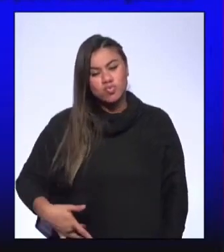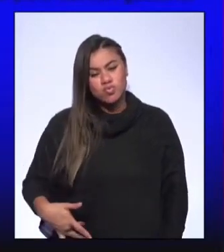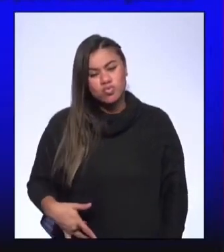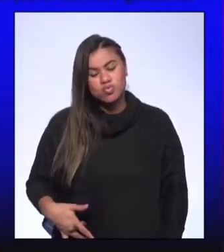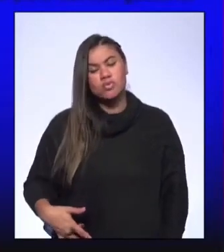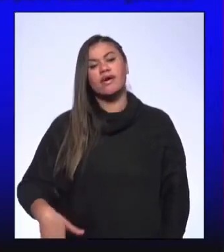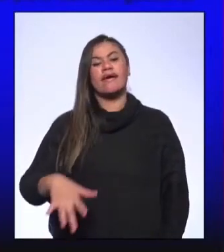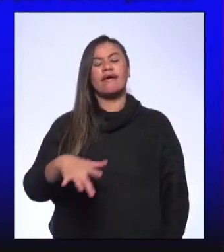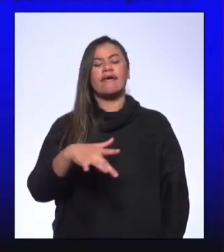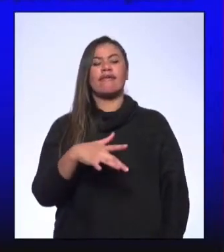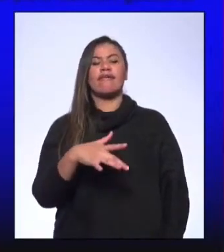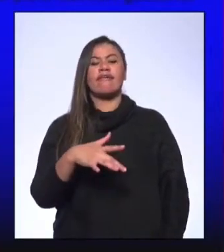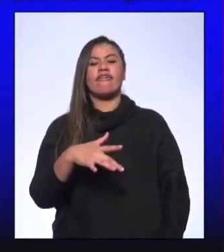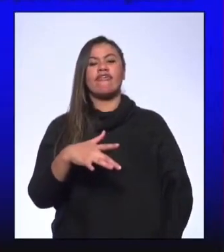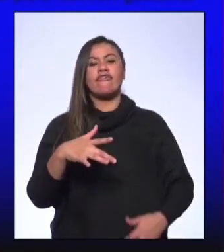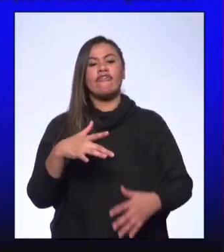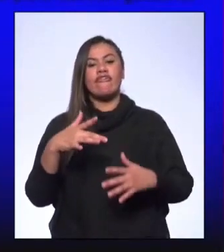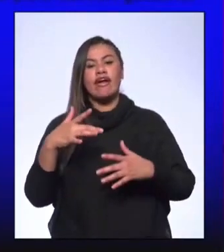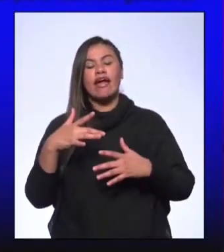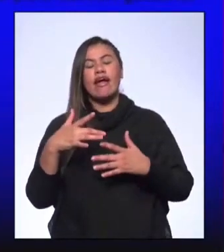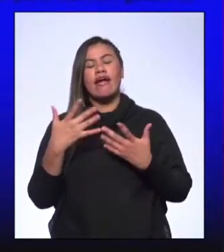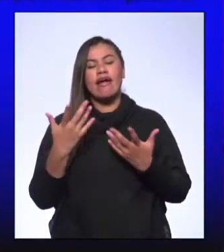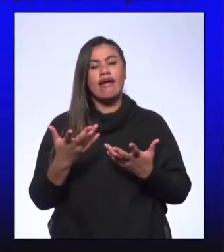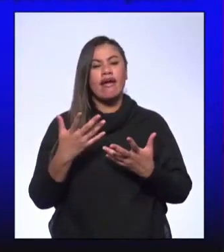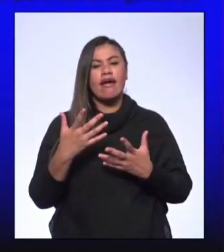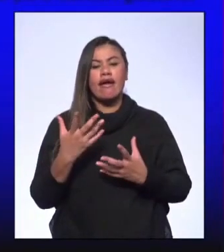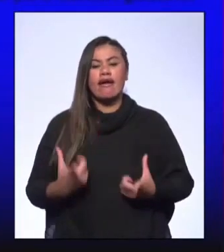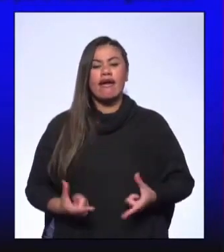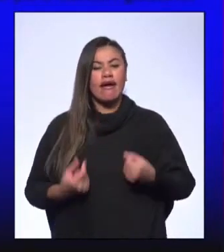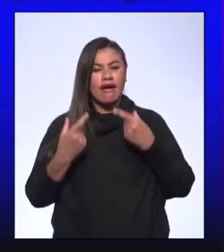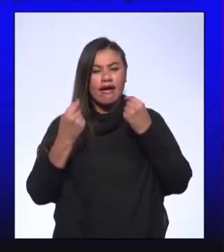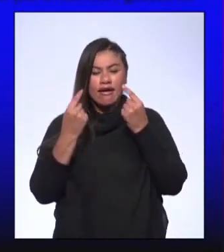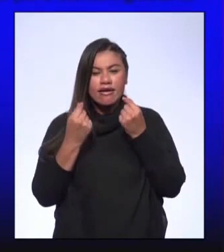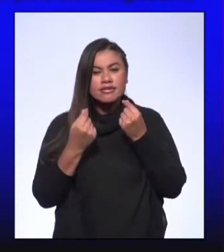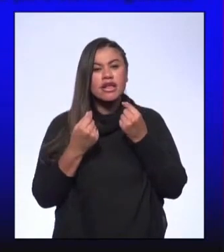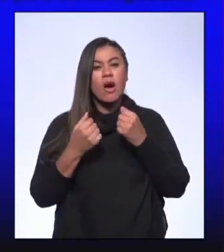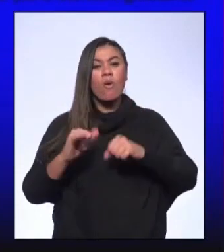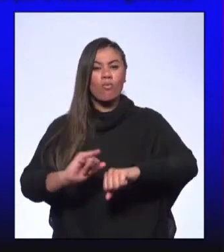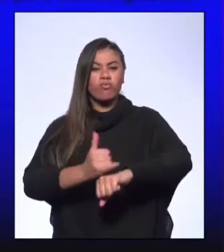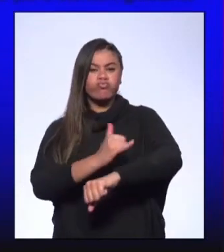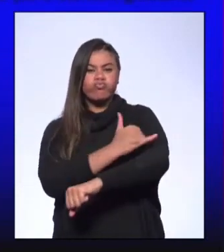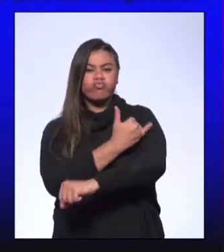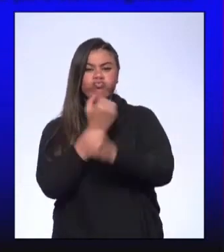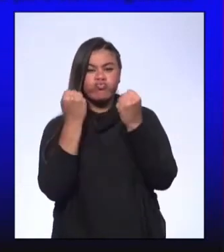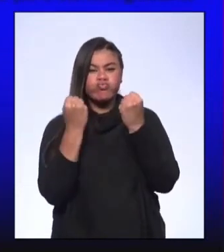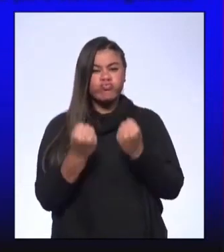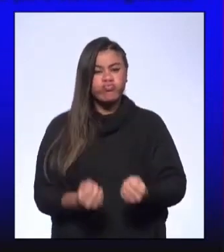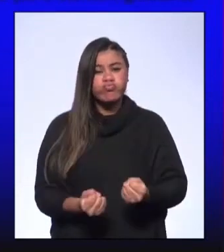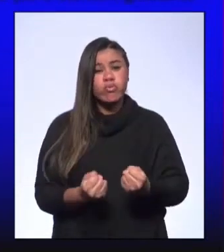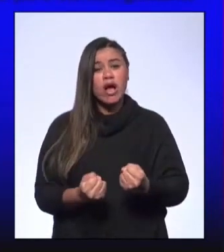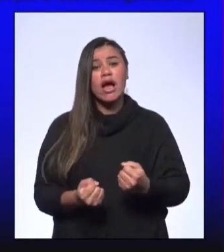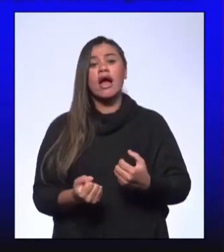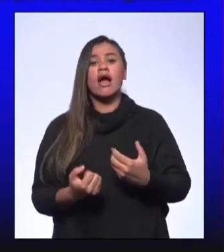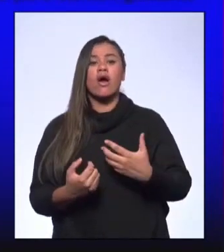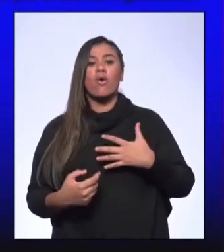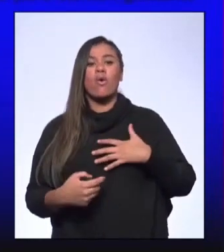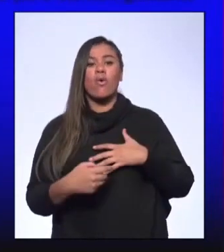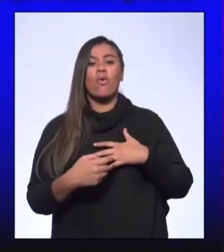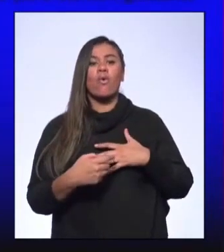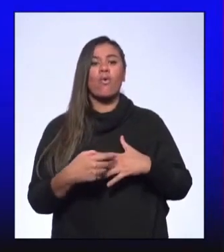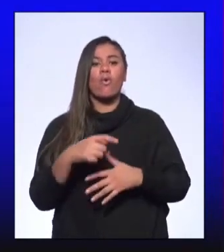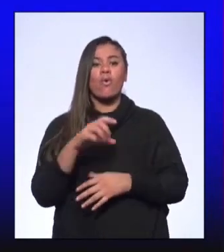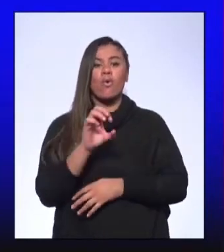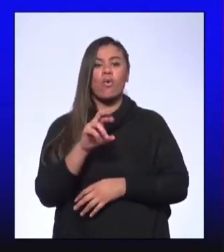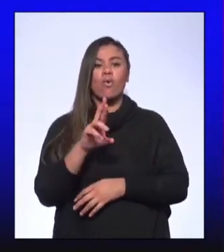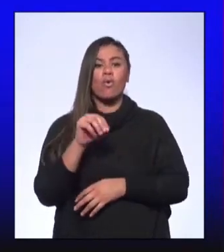ou em tratamento que comprometa a imunidade, obesidade mórbida e as síndromes cromossômicas, né, que de forma geral